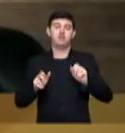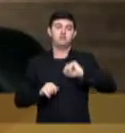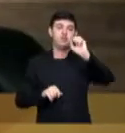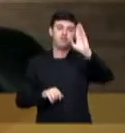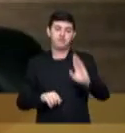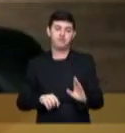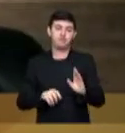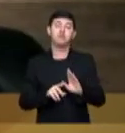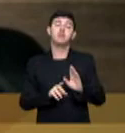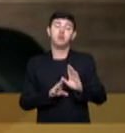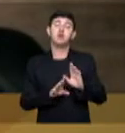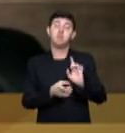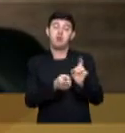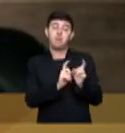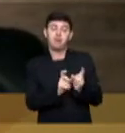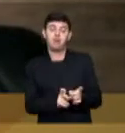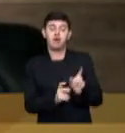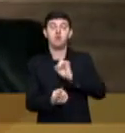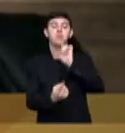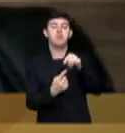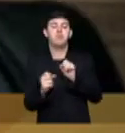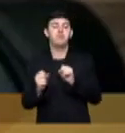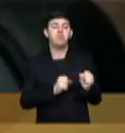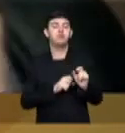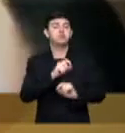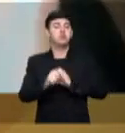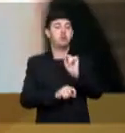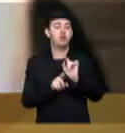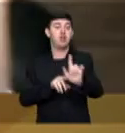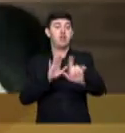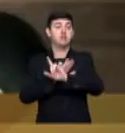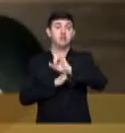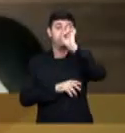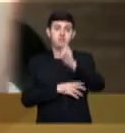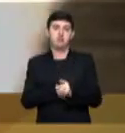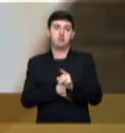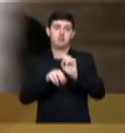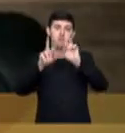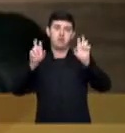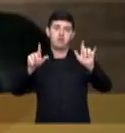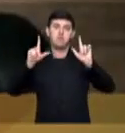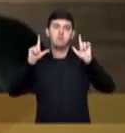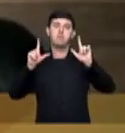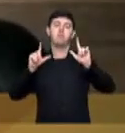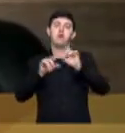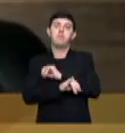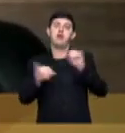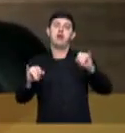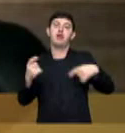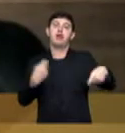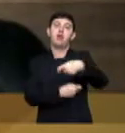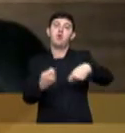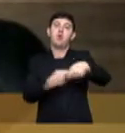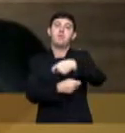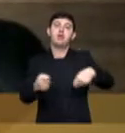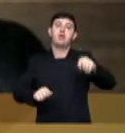para legislar sobre propaganda comercial. Isso no que diz respeito, portanto, à alegada